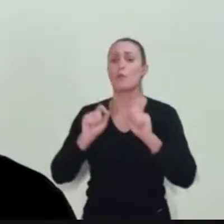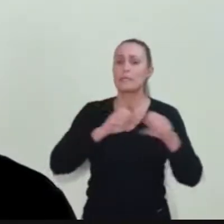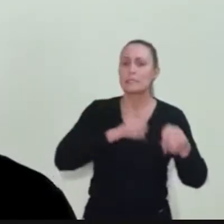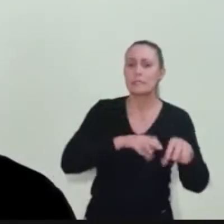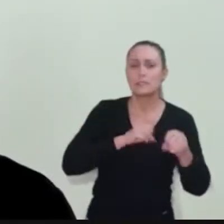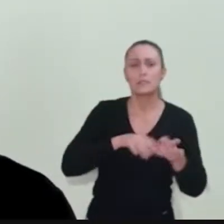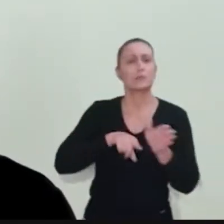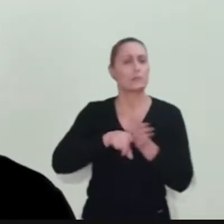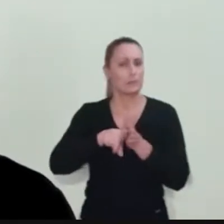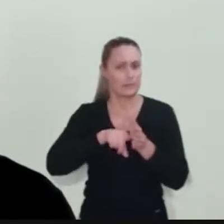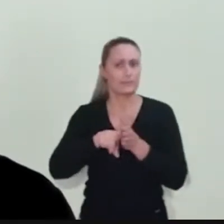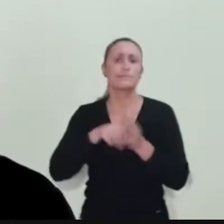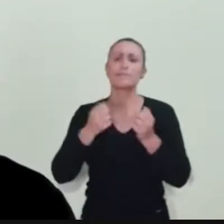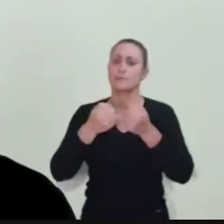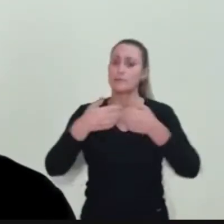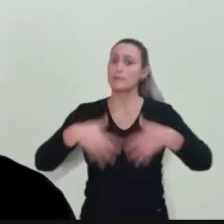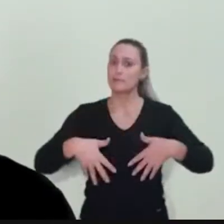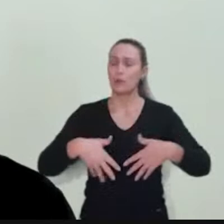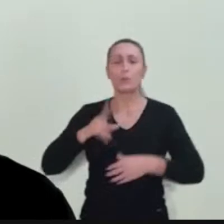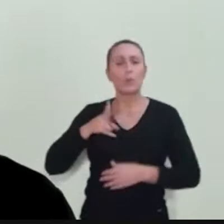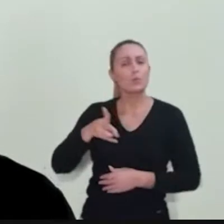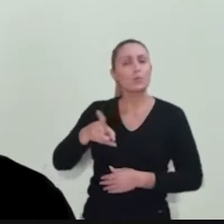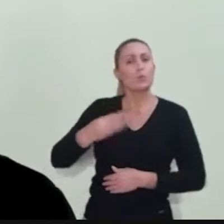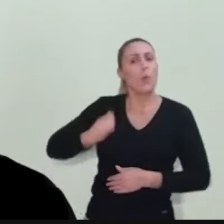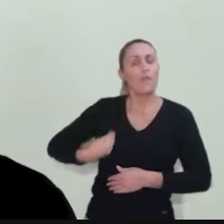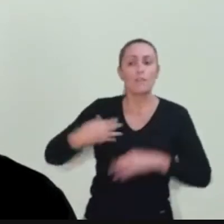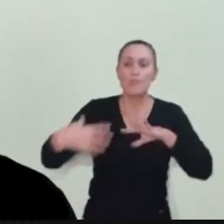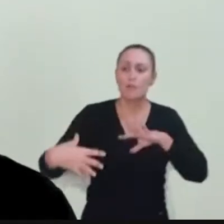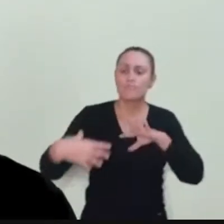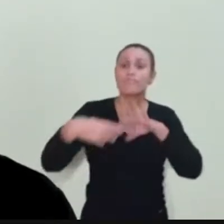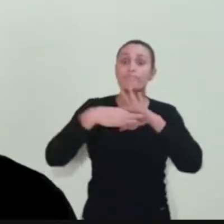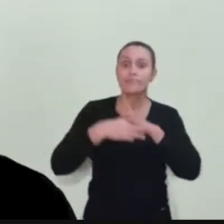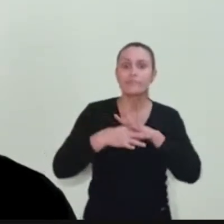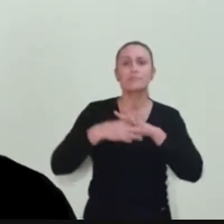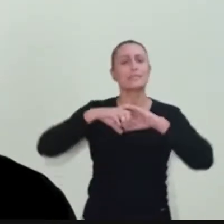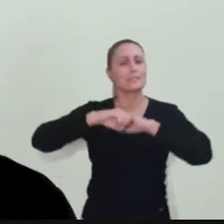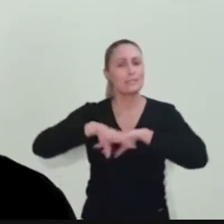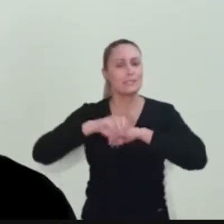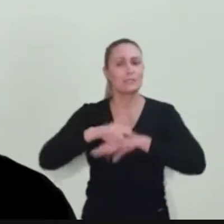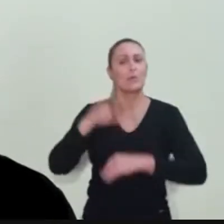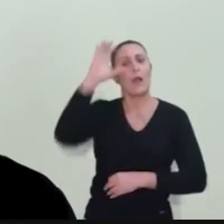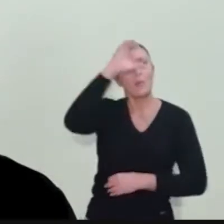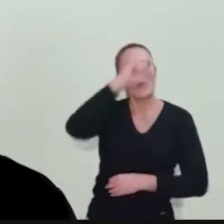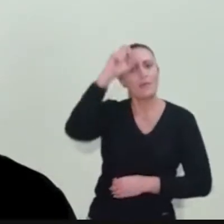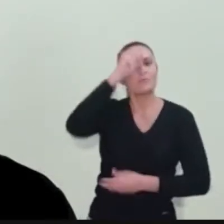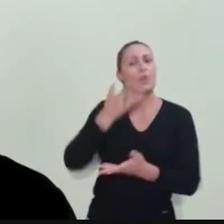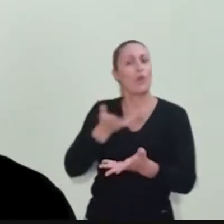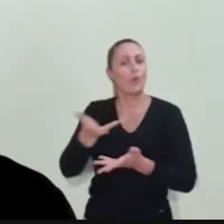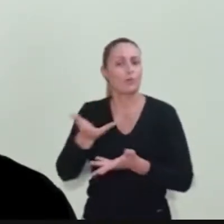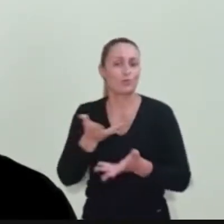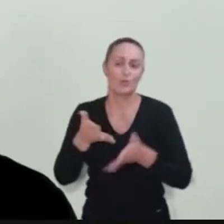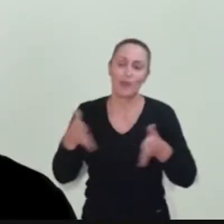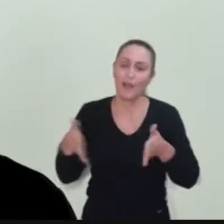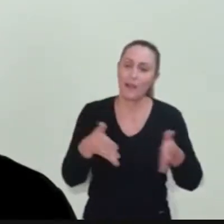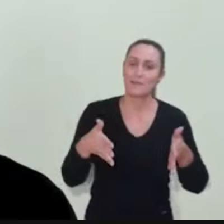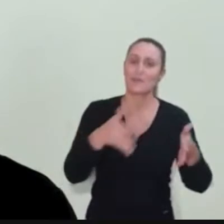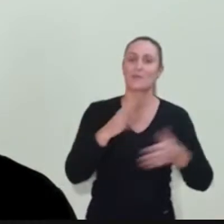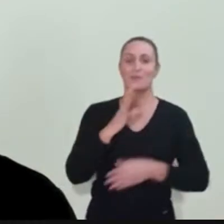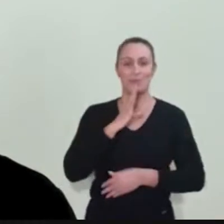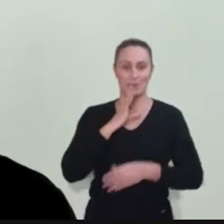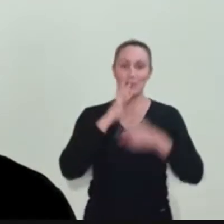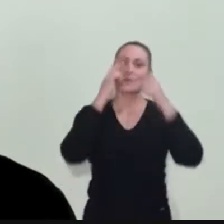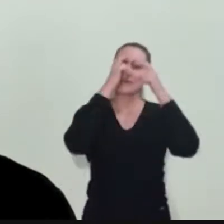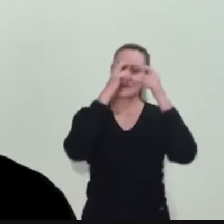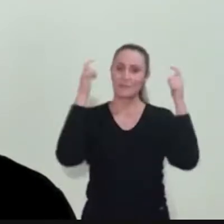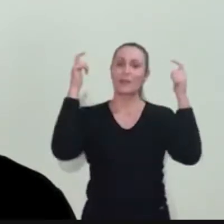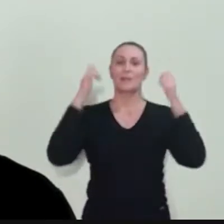desenvolvendo ensino, pesquisa, extensão, mantendo vivos os processos de ensino e aprendizagem e trilhando